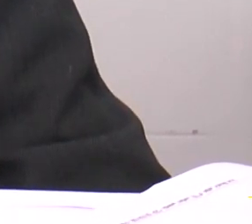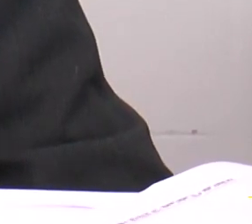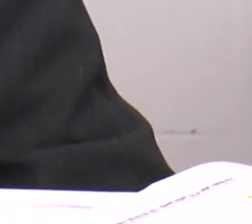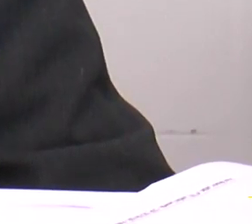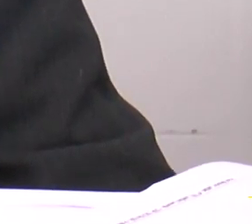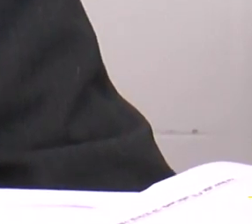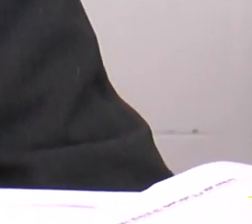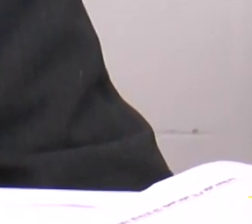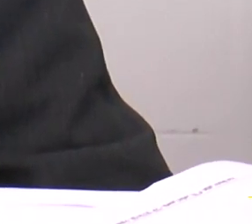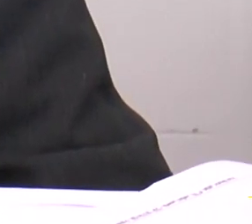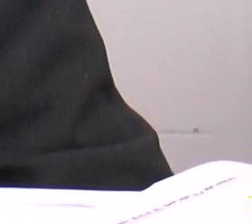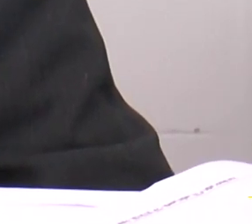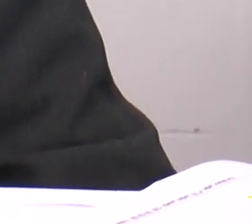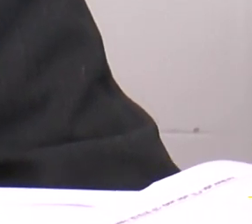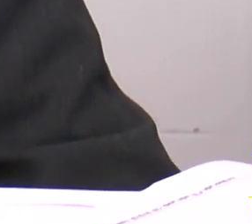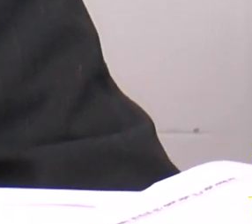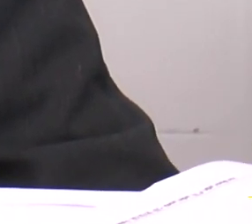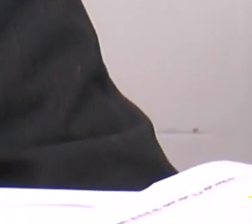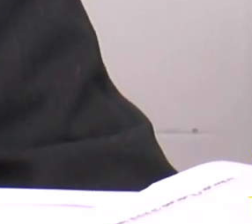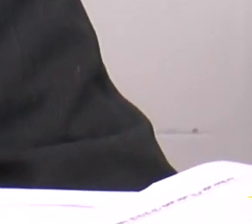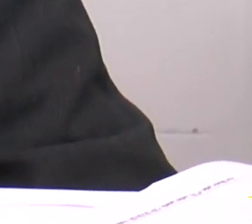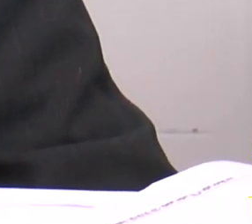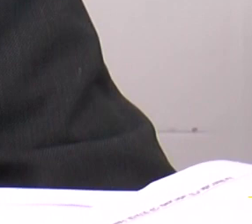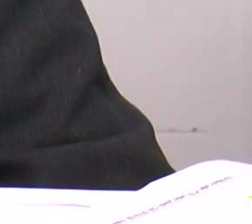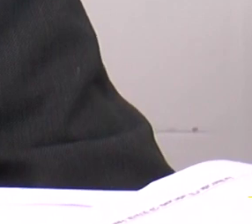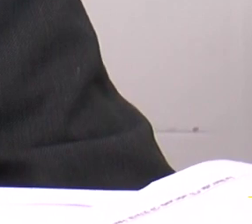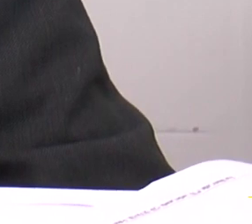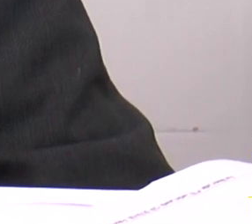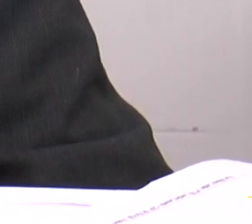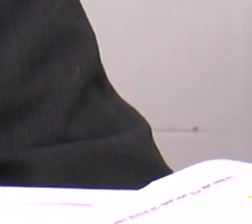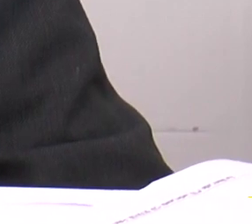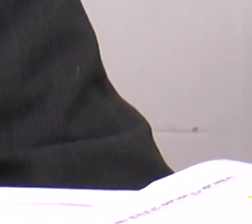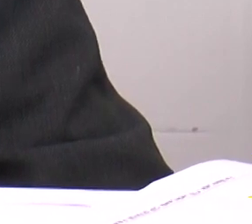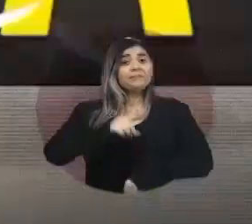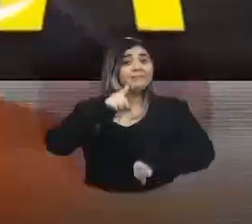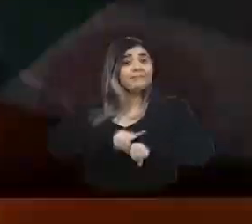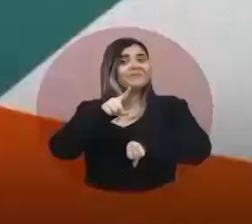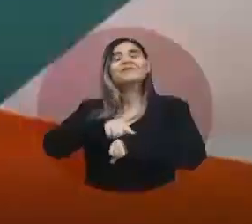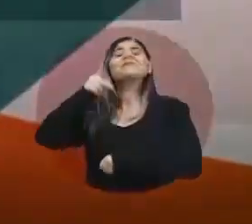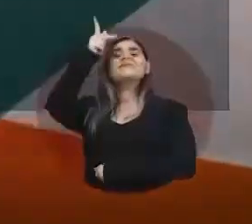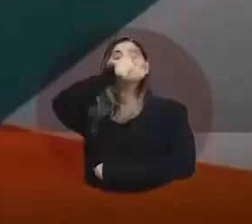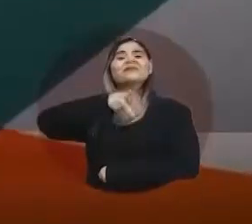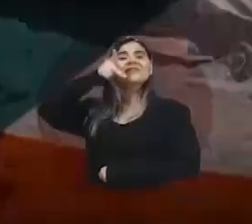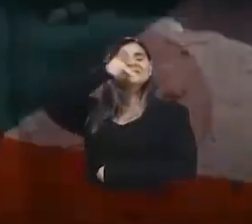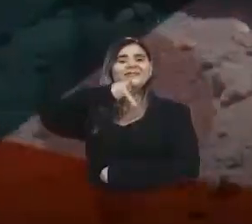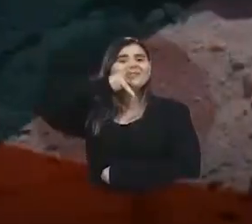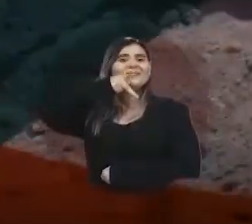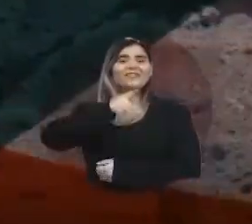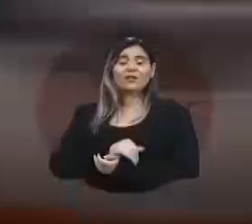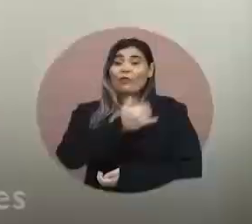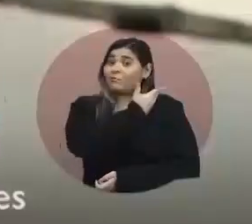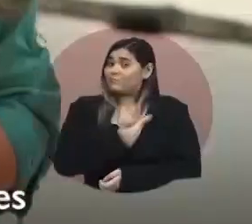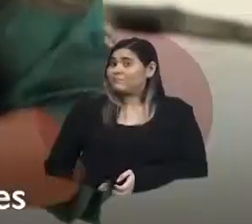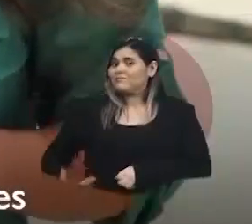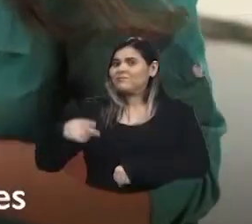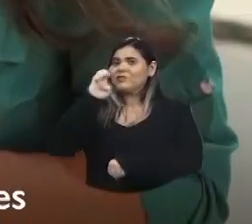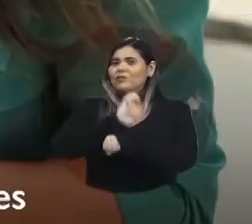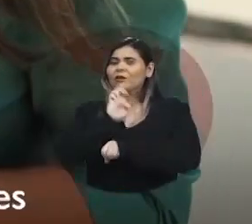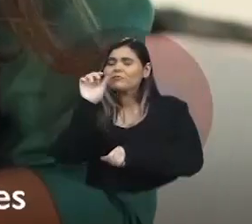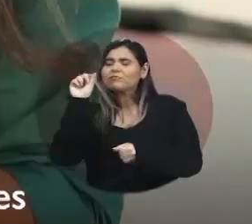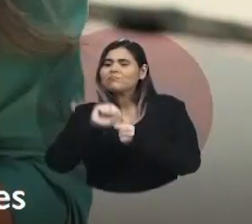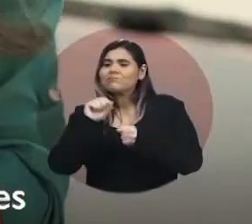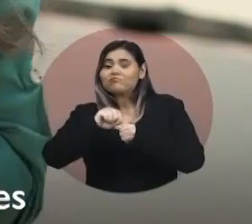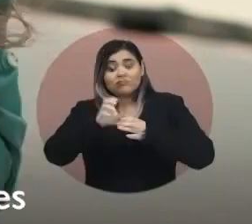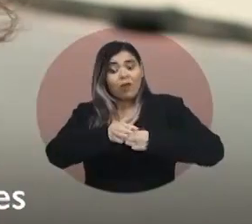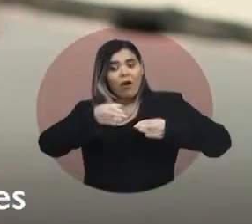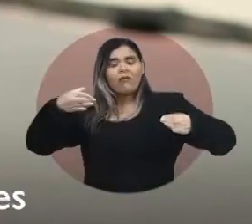né? E aí a gente vai ficar aguardando esses detalhes. Momento Paraíba em Ação. O governo do estado